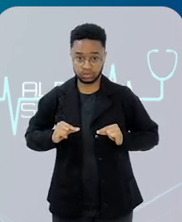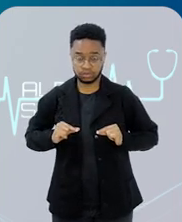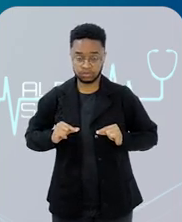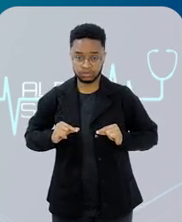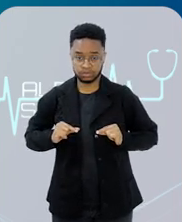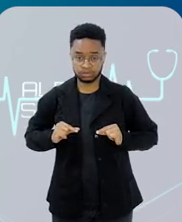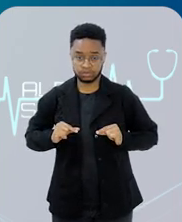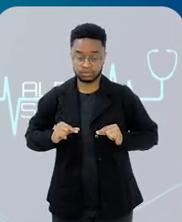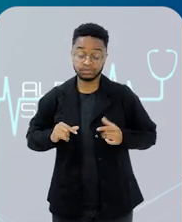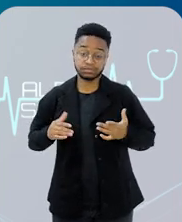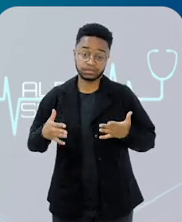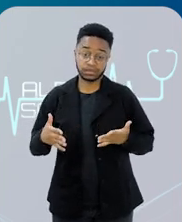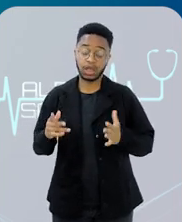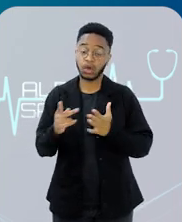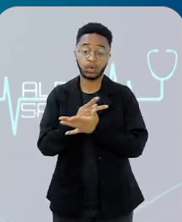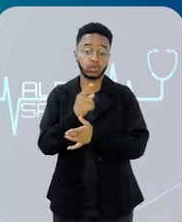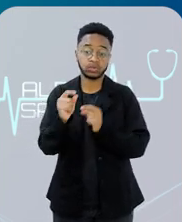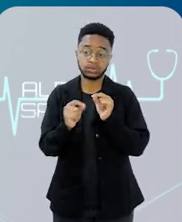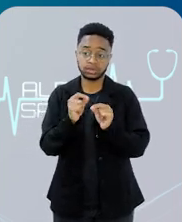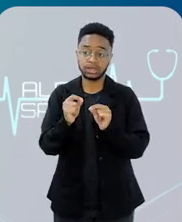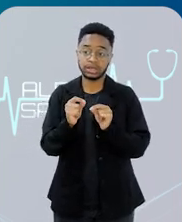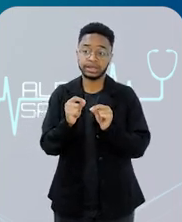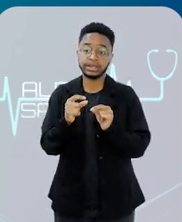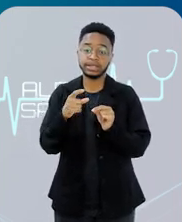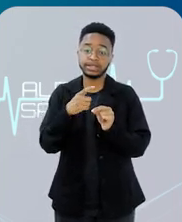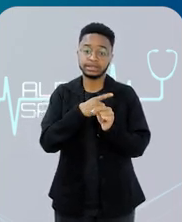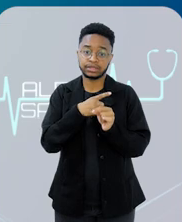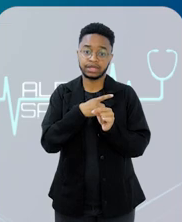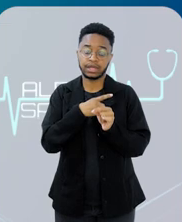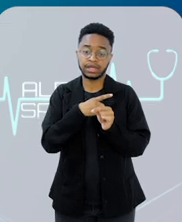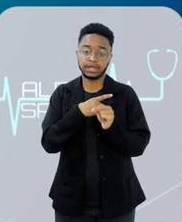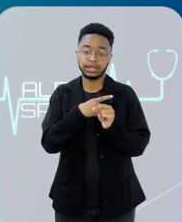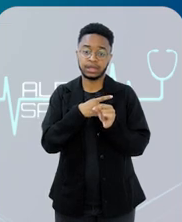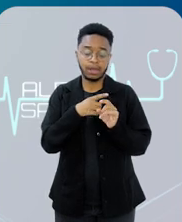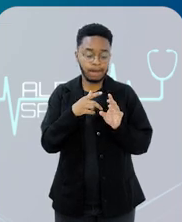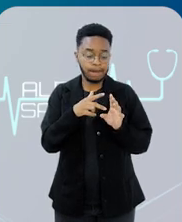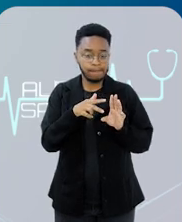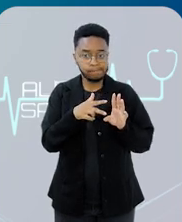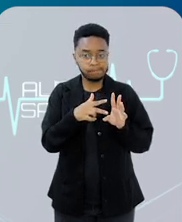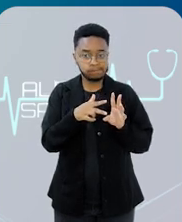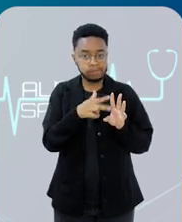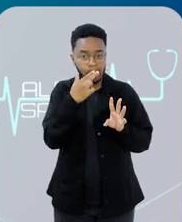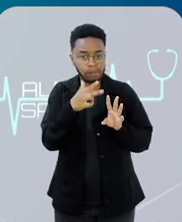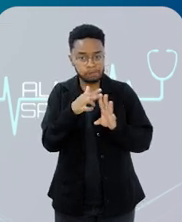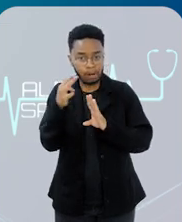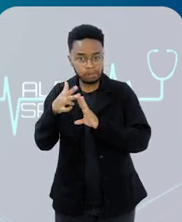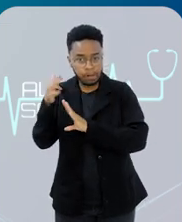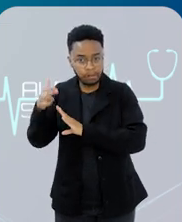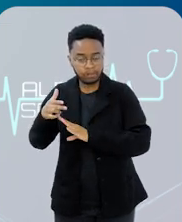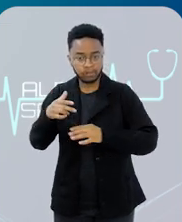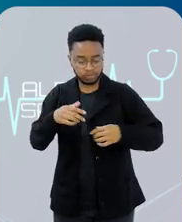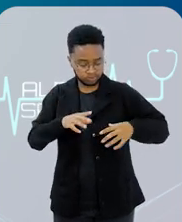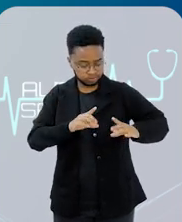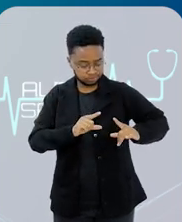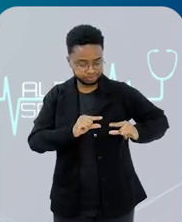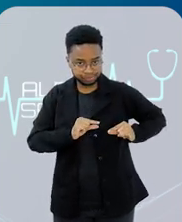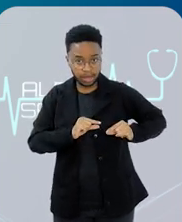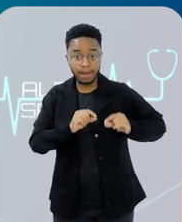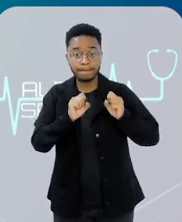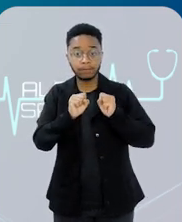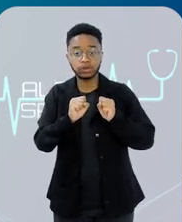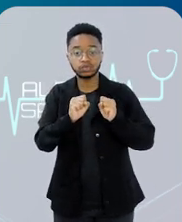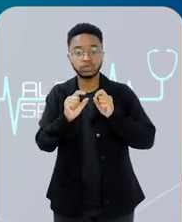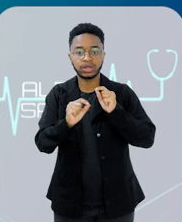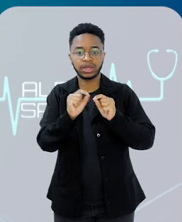é a mamoplastia, você acaba seccionando alguns ductos lactíferos, tá certo? E isso pode implicar numa